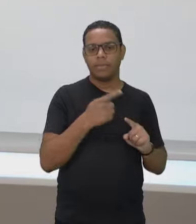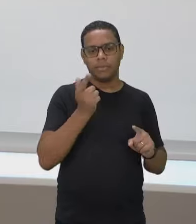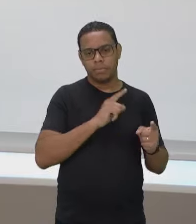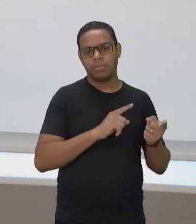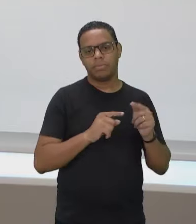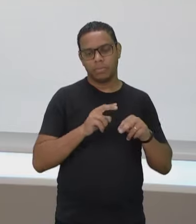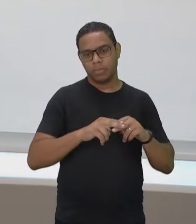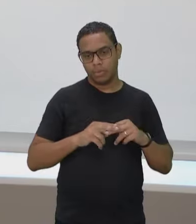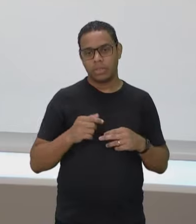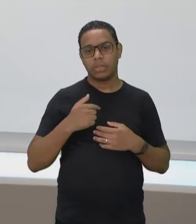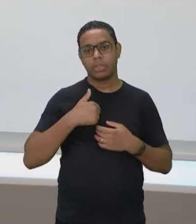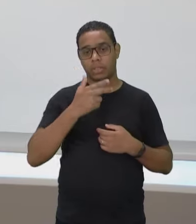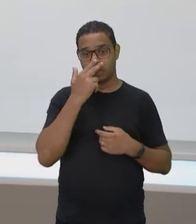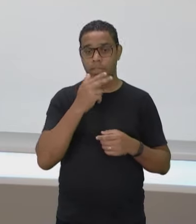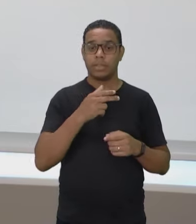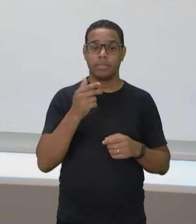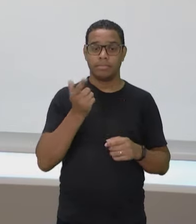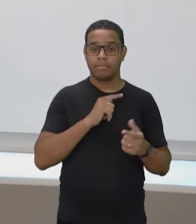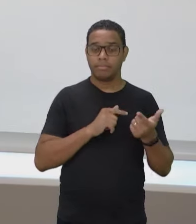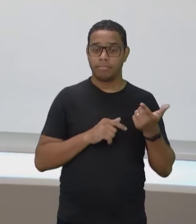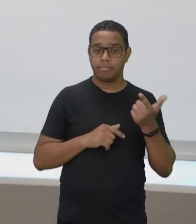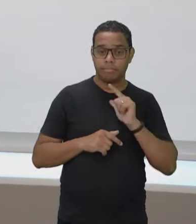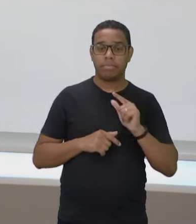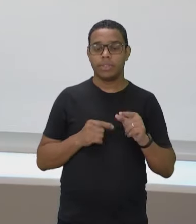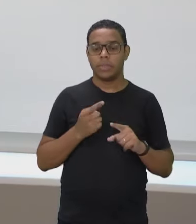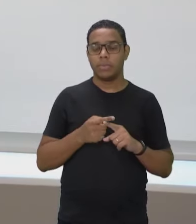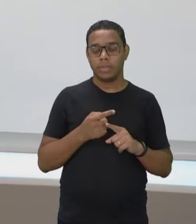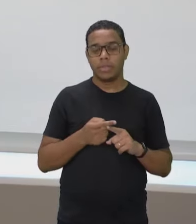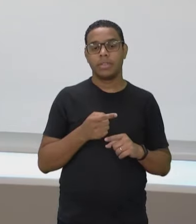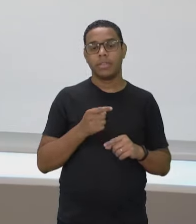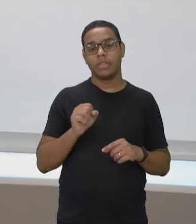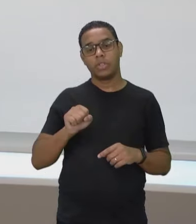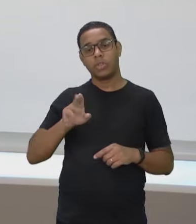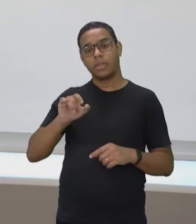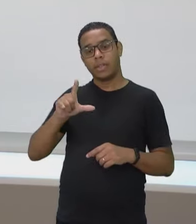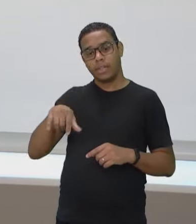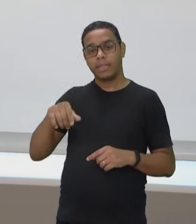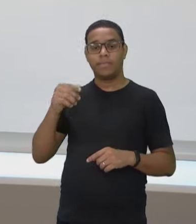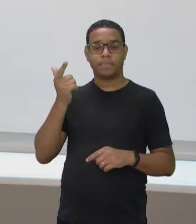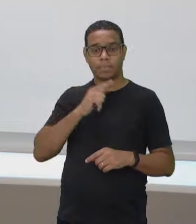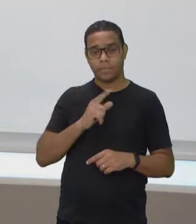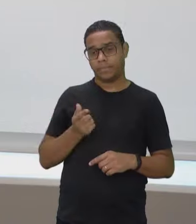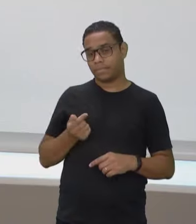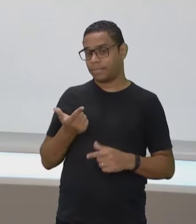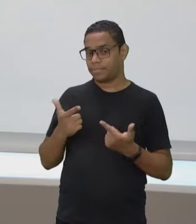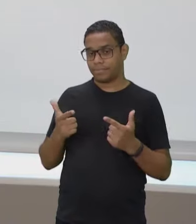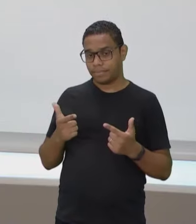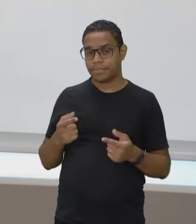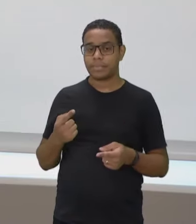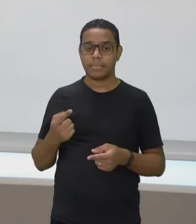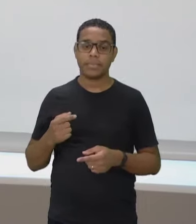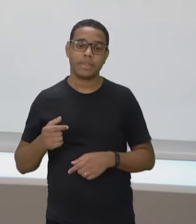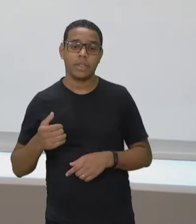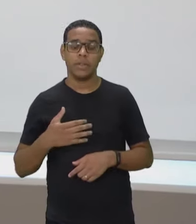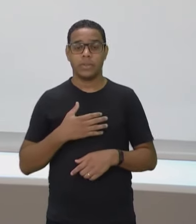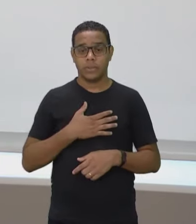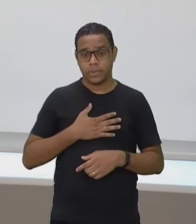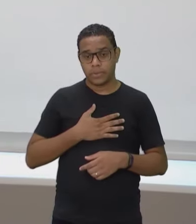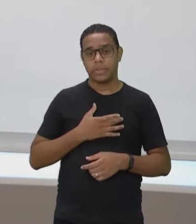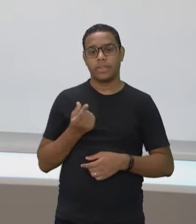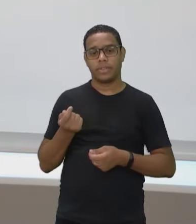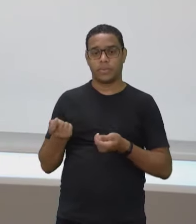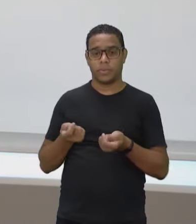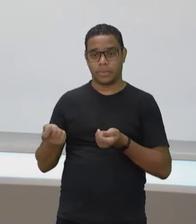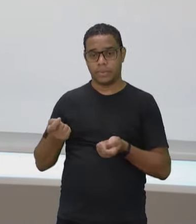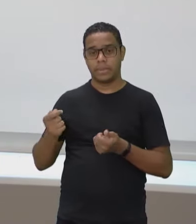isso que acho que acabou ganhando, porque ele sempre passava as cartas e a Suelen nunca tinha dinheiro, por mais que ela falou que gostava de